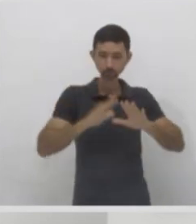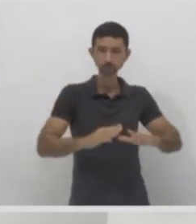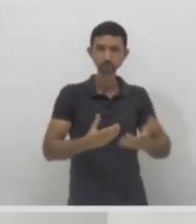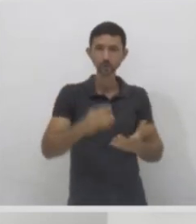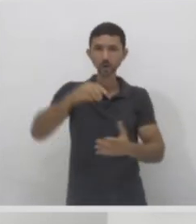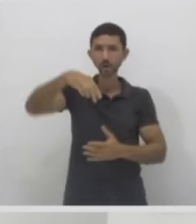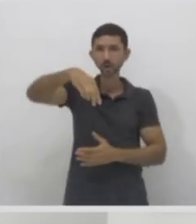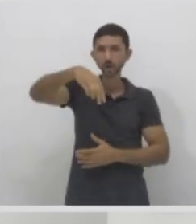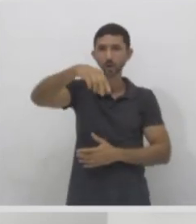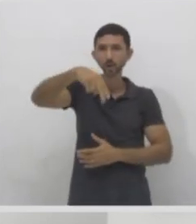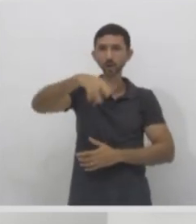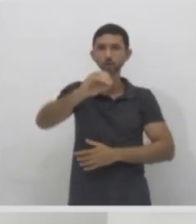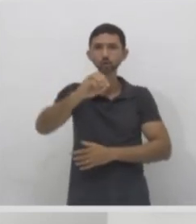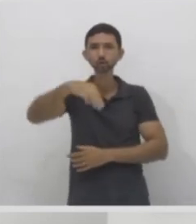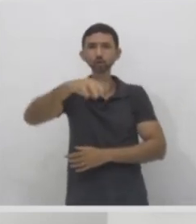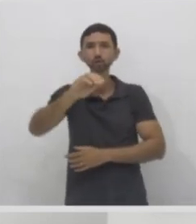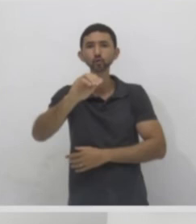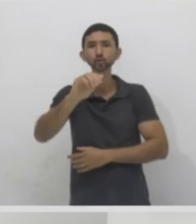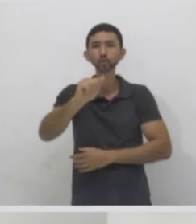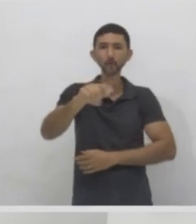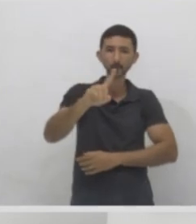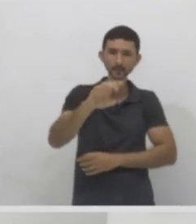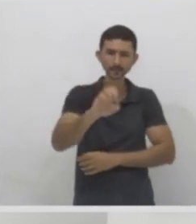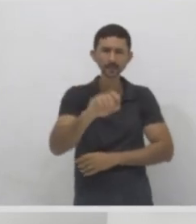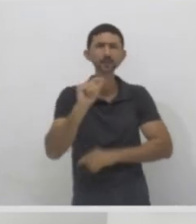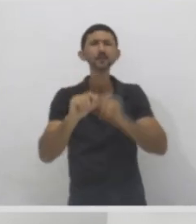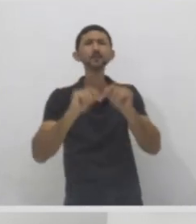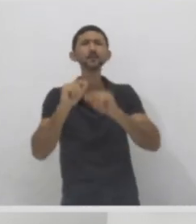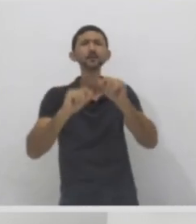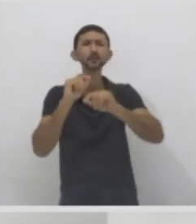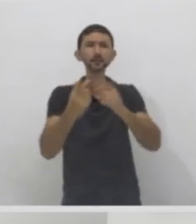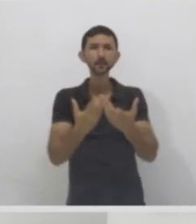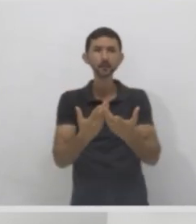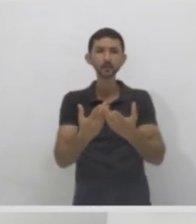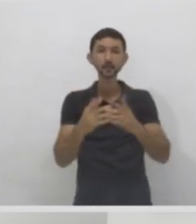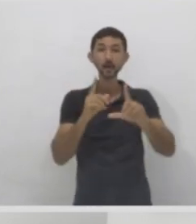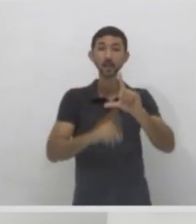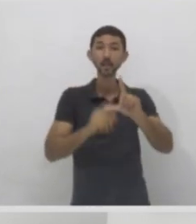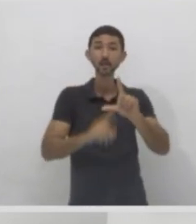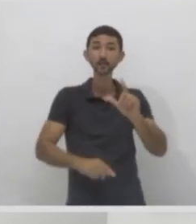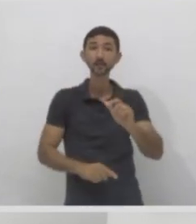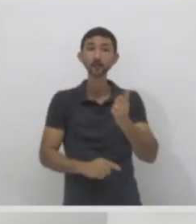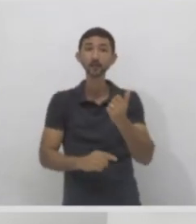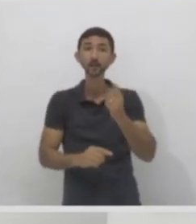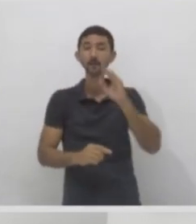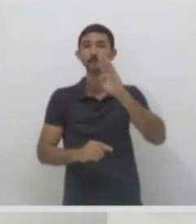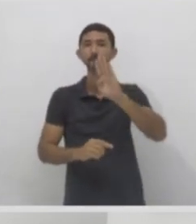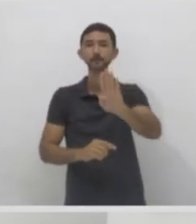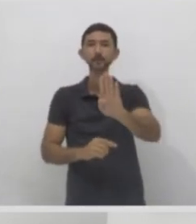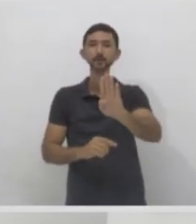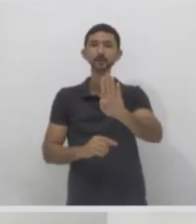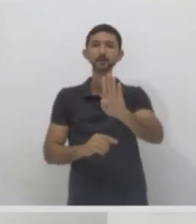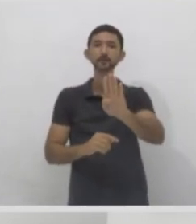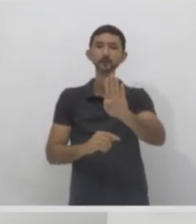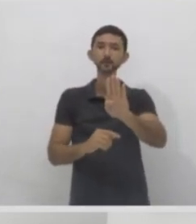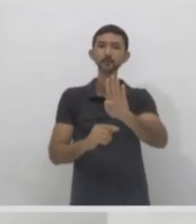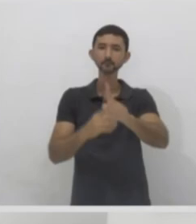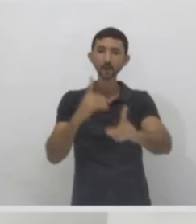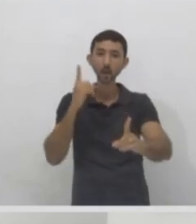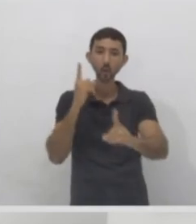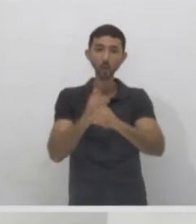a importância descoberta? A gente observa que a resposta certa, a alternativa, é a letra B, a descoberta do